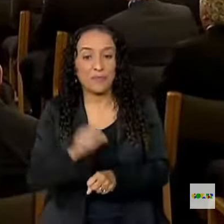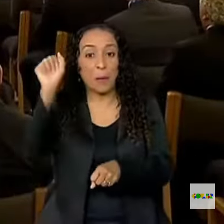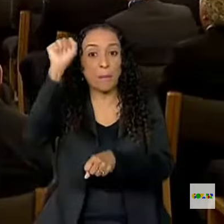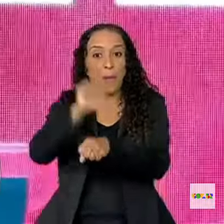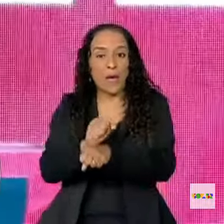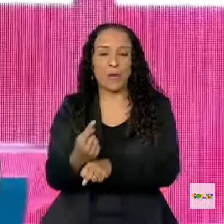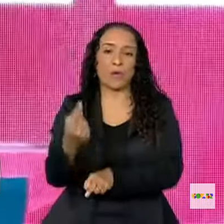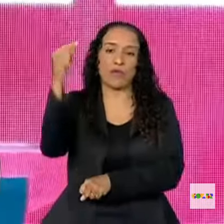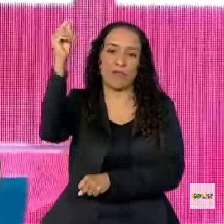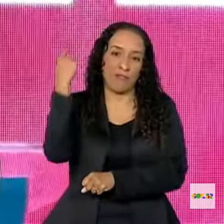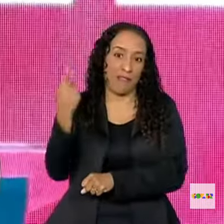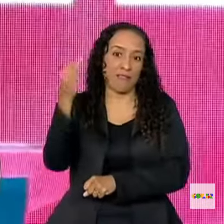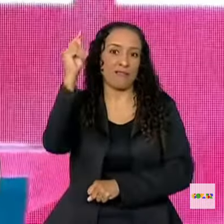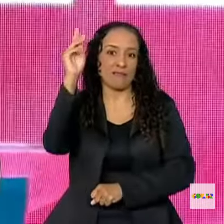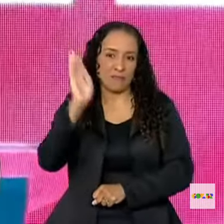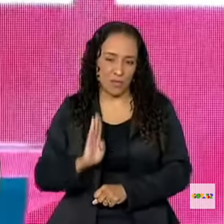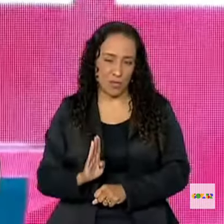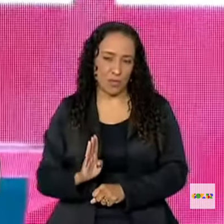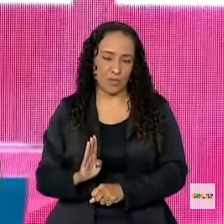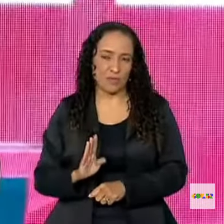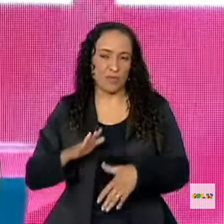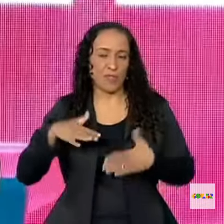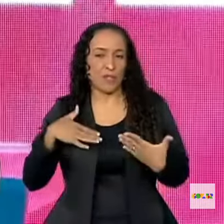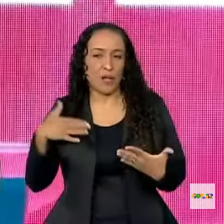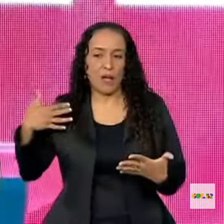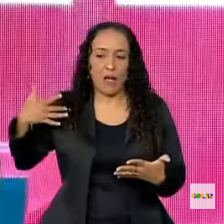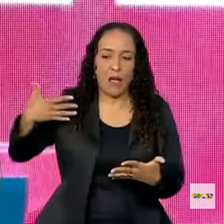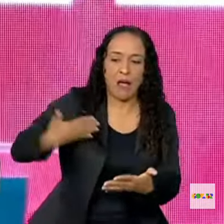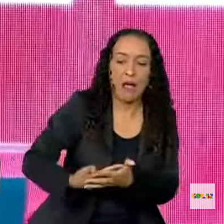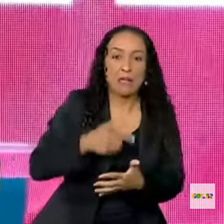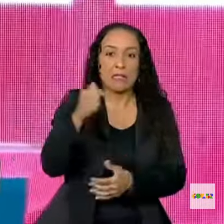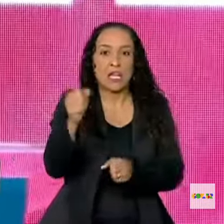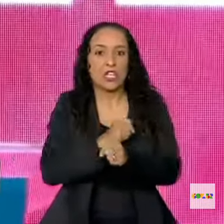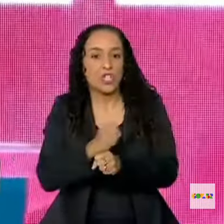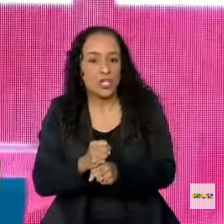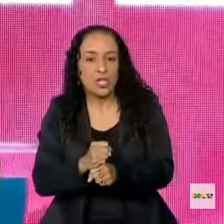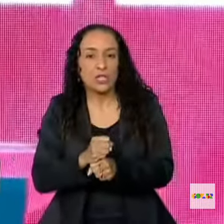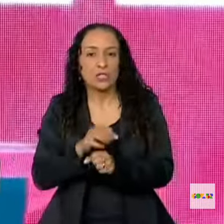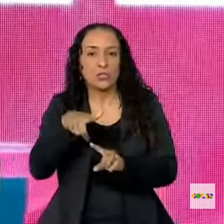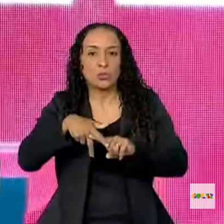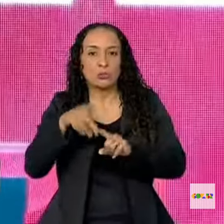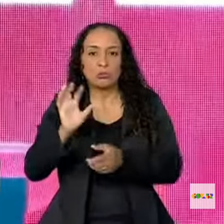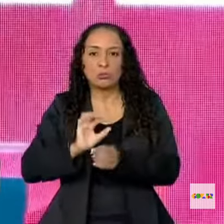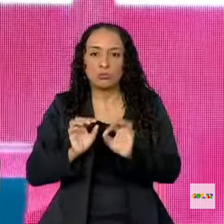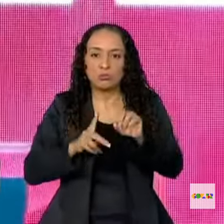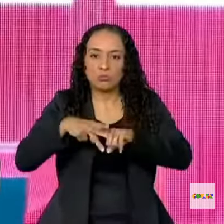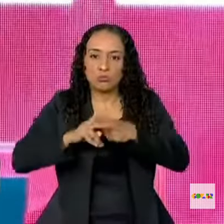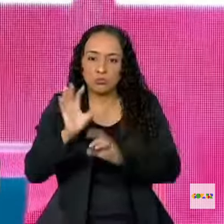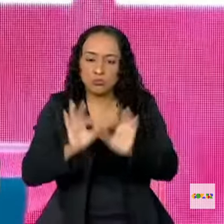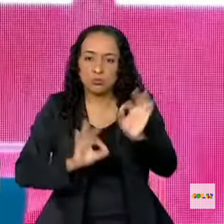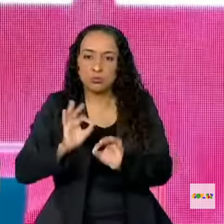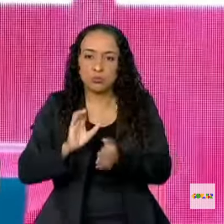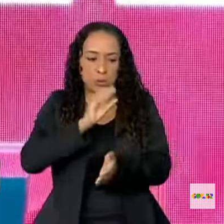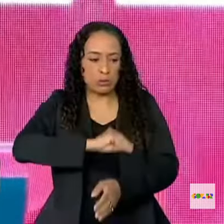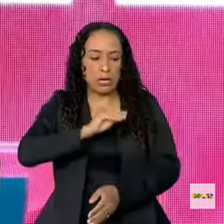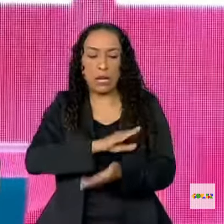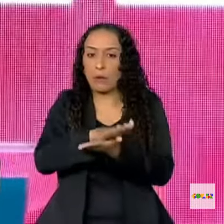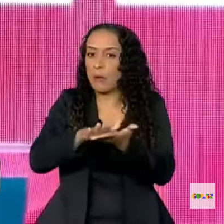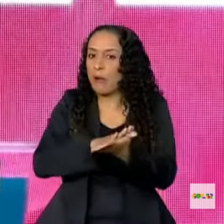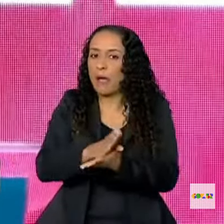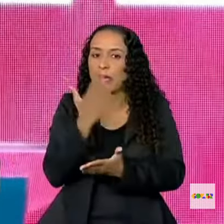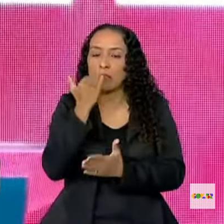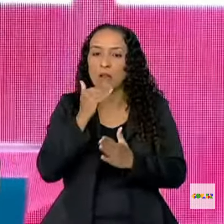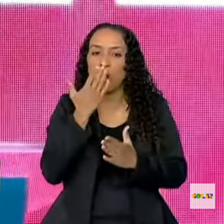naquele país nós passamos 7 anos sem dar um reajuste de salário para alimentação